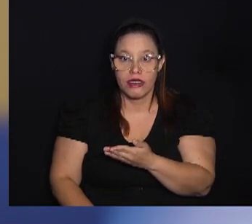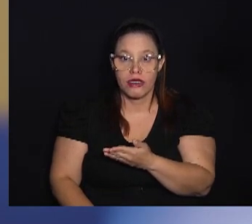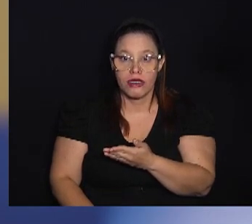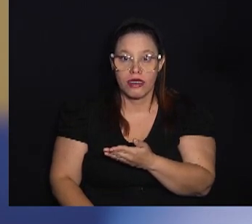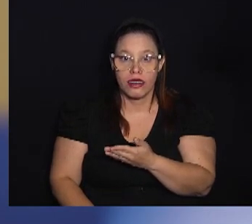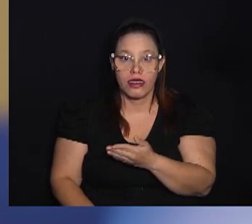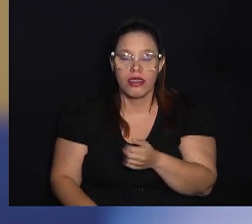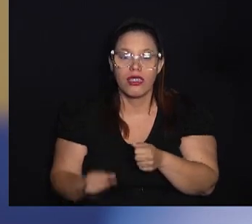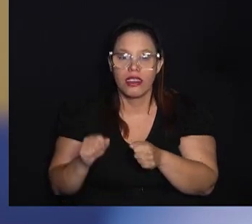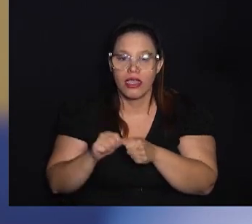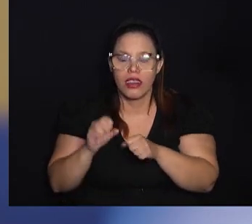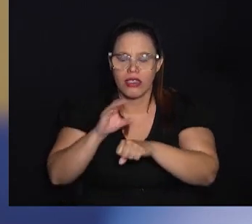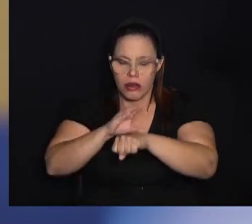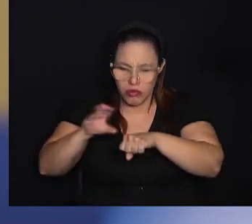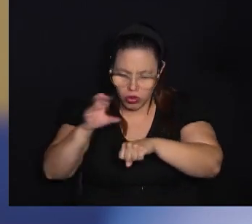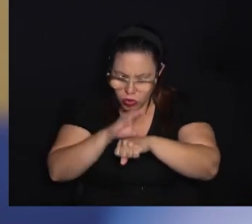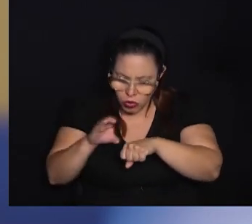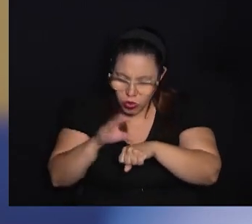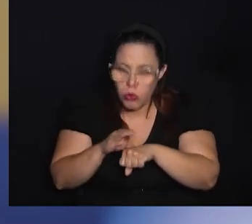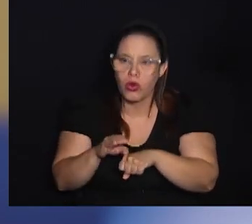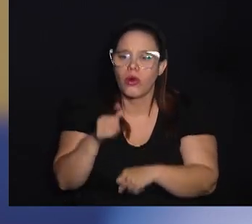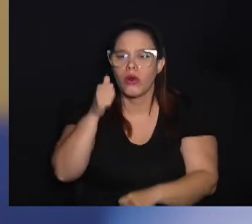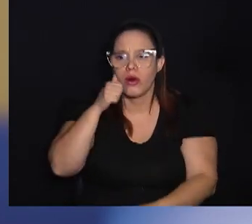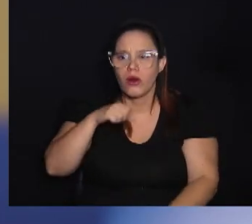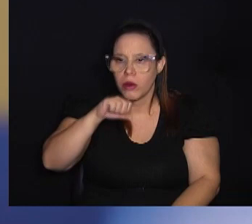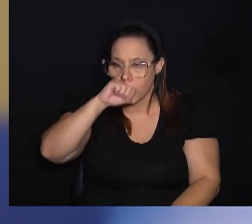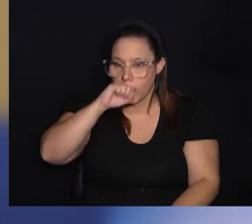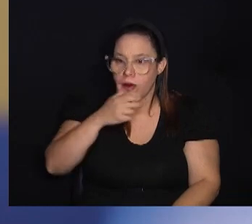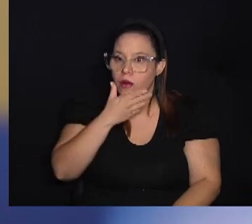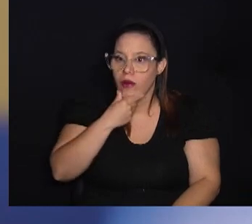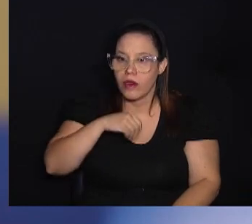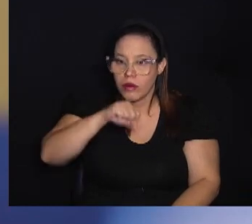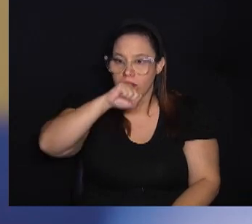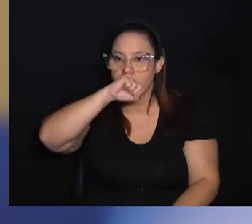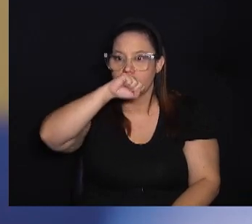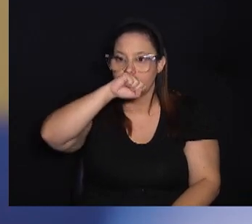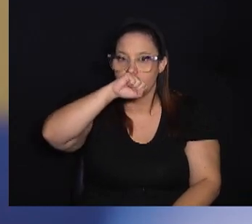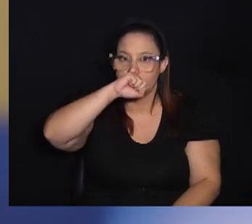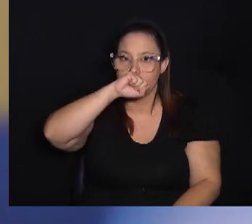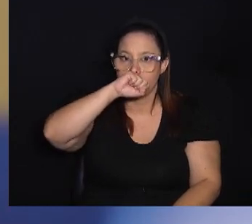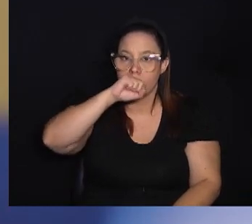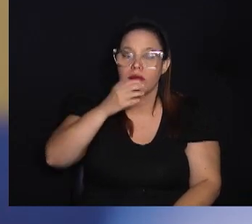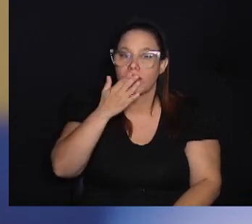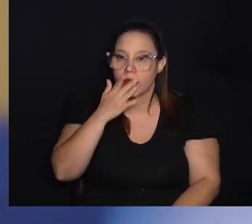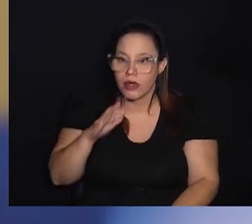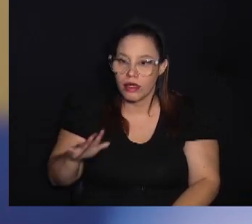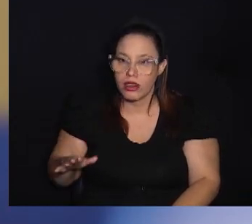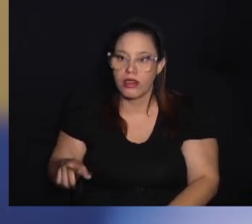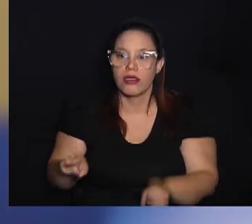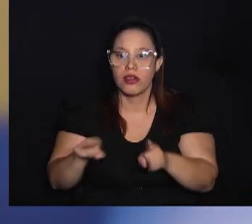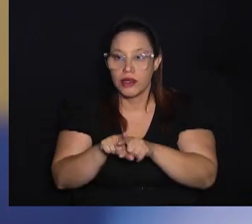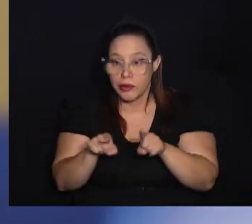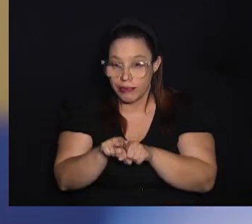Nós temos curso para os pais, temos curso para as crianças também.